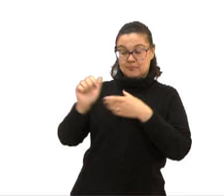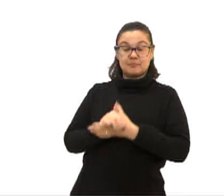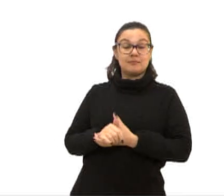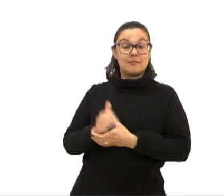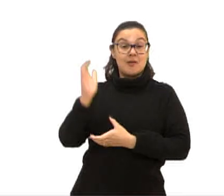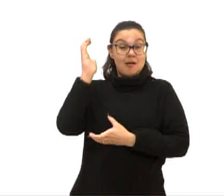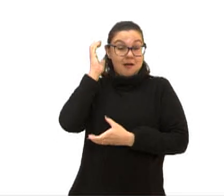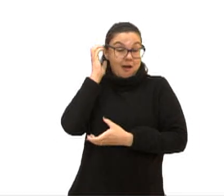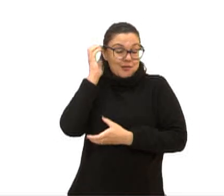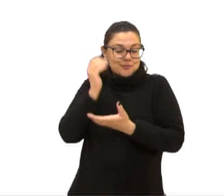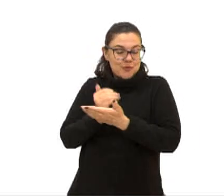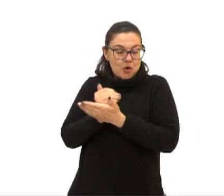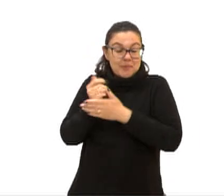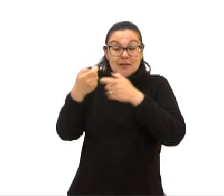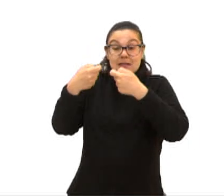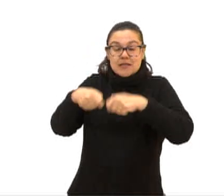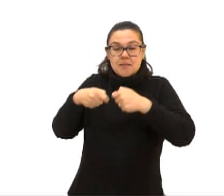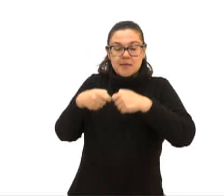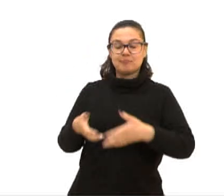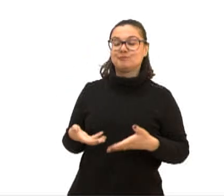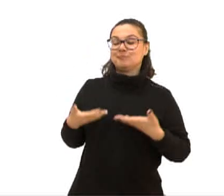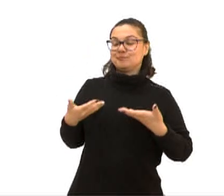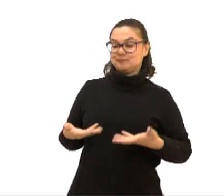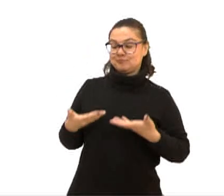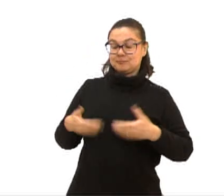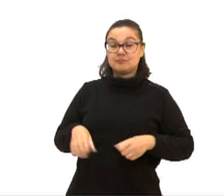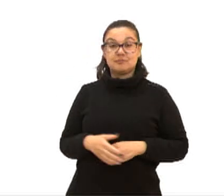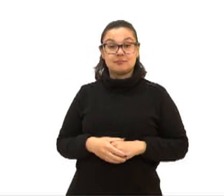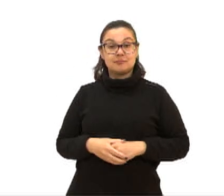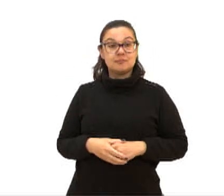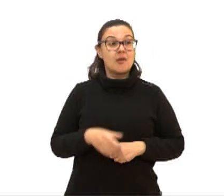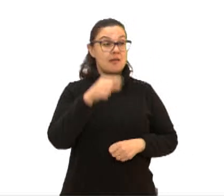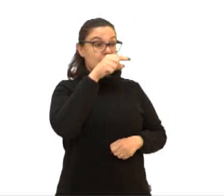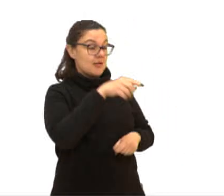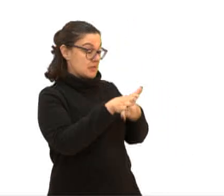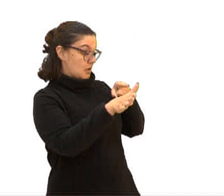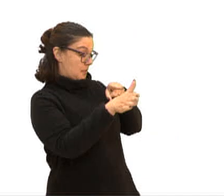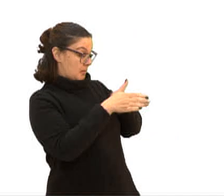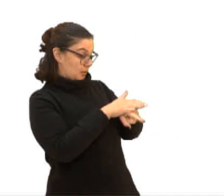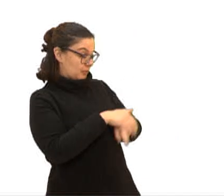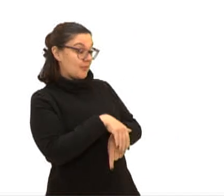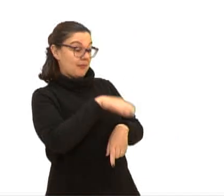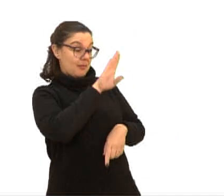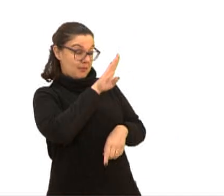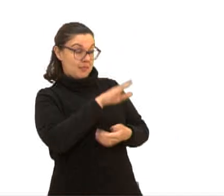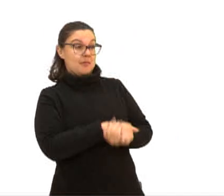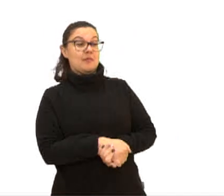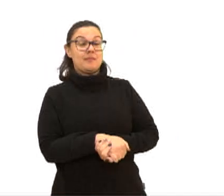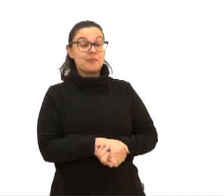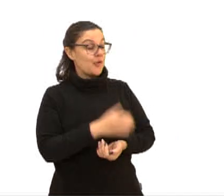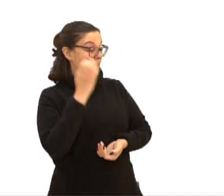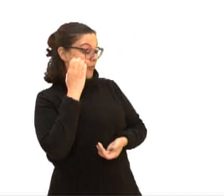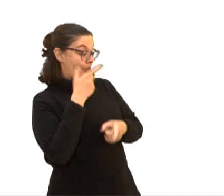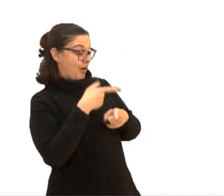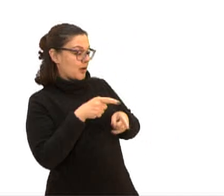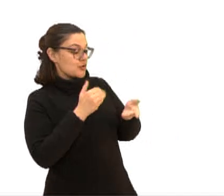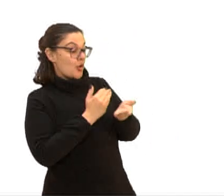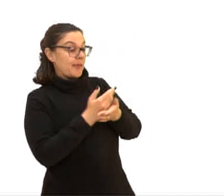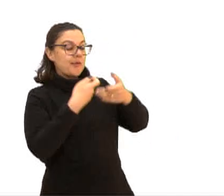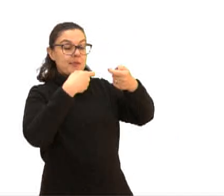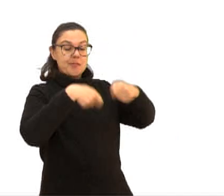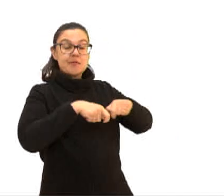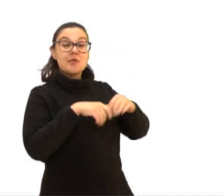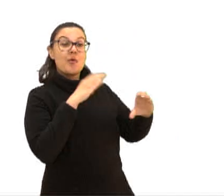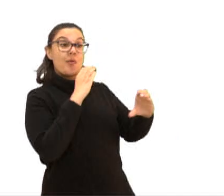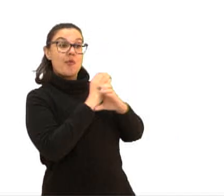rádio surgiu como necessidade de entretenimento. Nesse nosso quiz, vamos à alternativa B. O rádio surgiu como